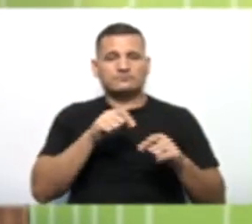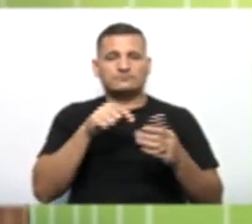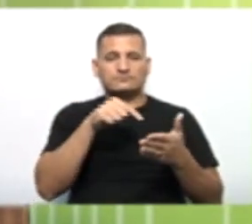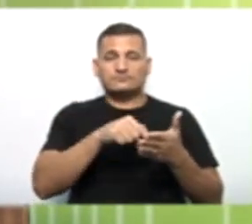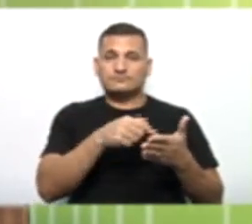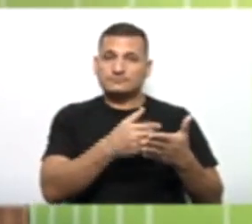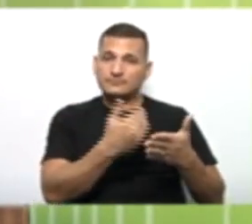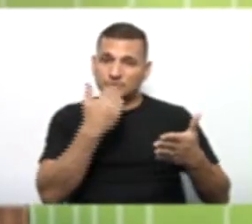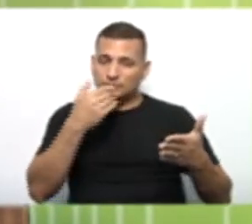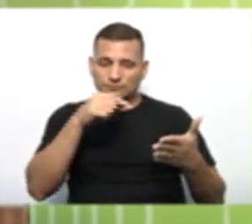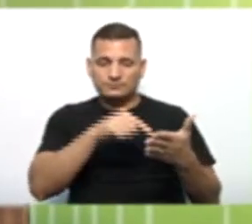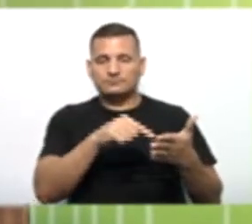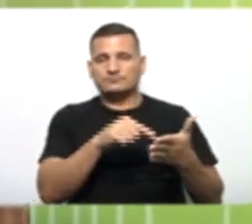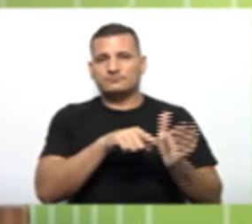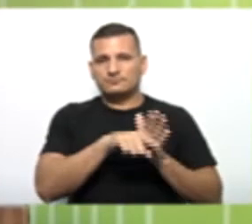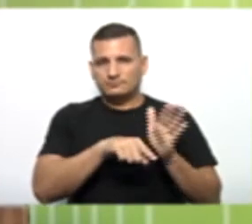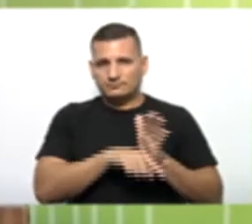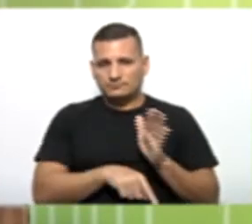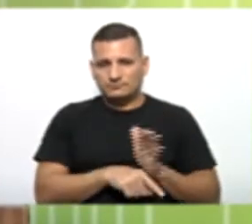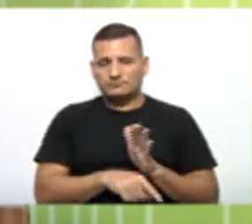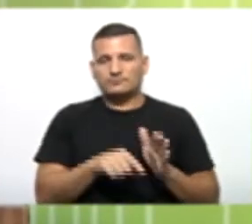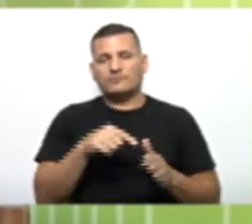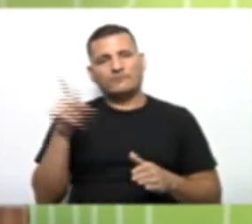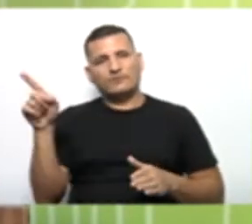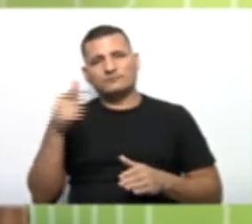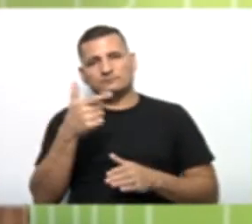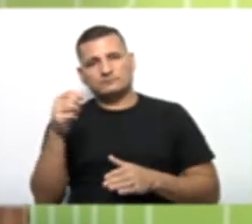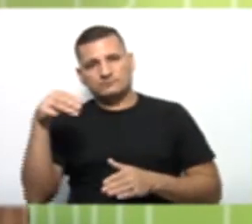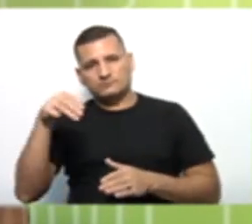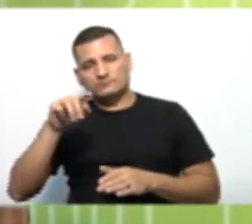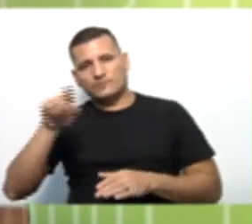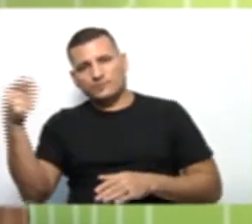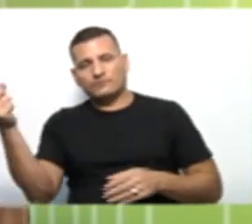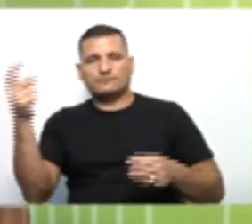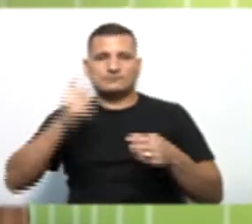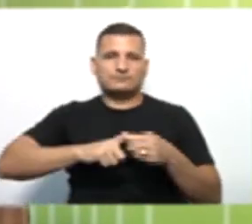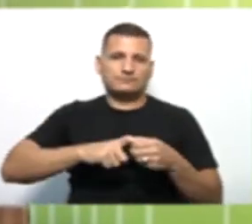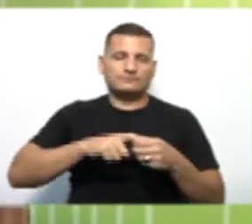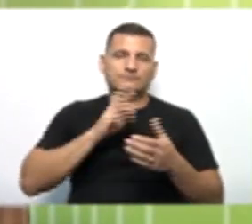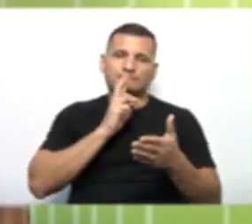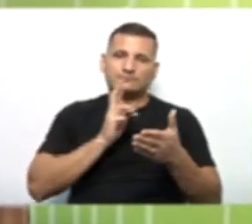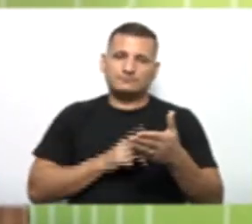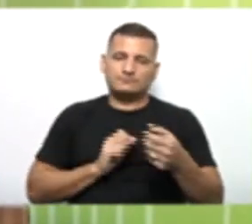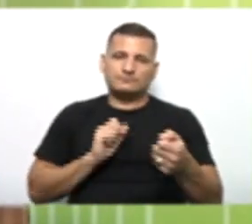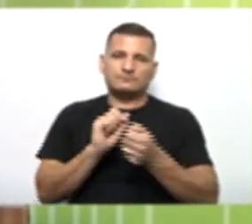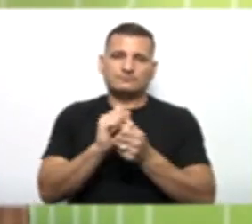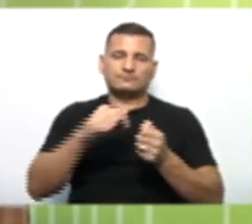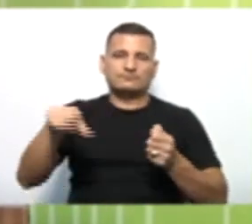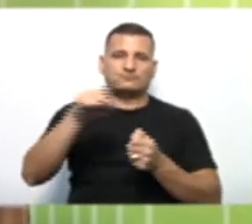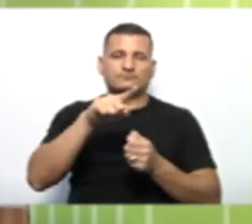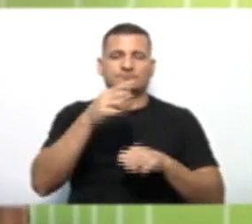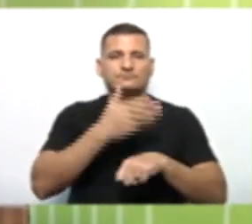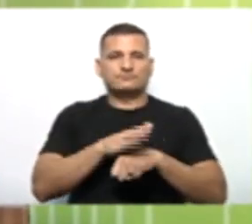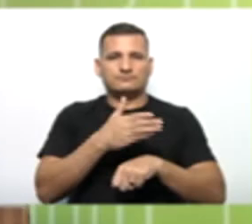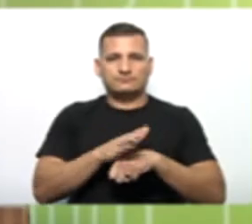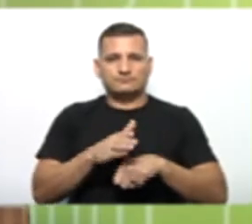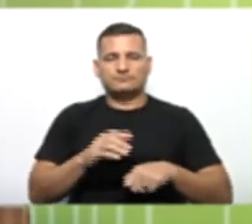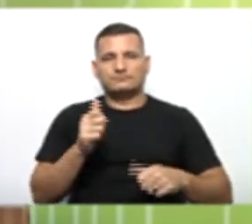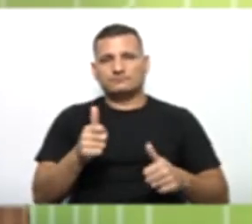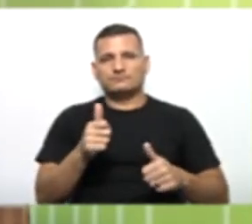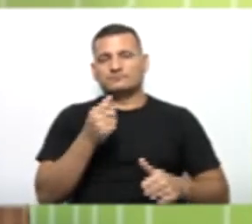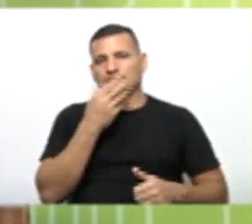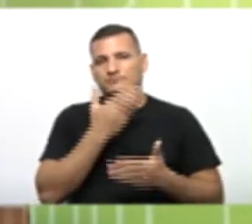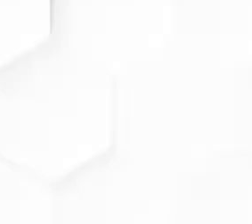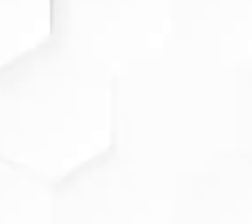está sendo pedido na questão e daqui 20 e retornaremos para responder junto com vocês o exercício proposto